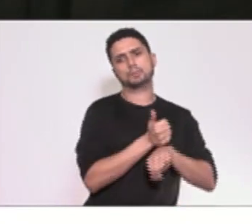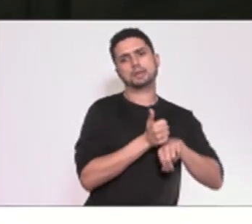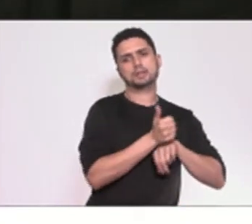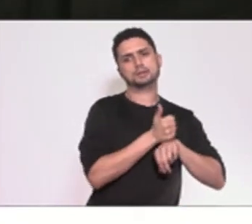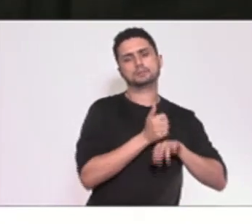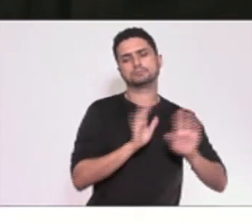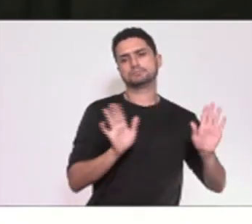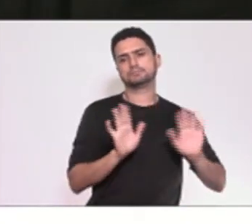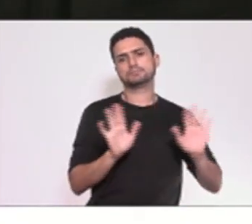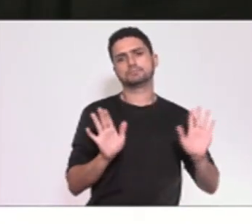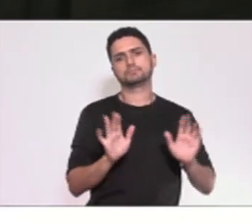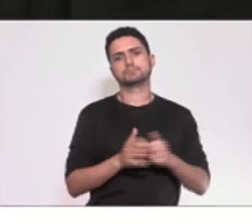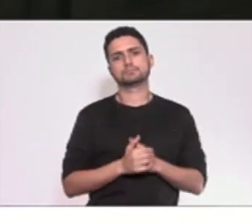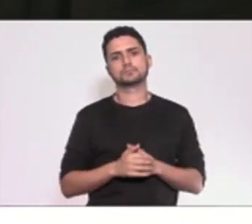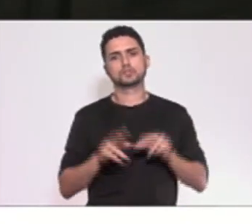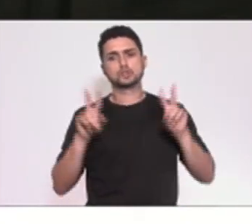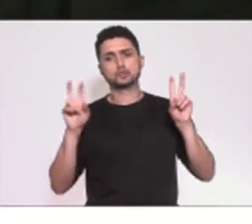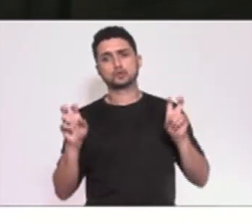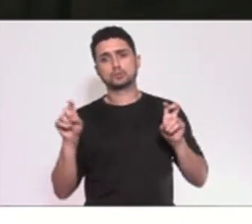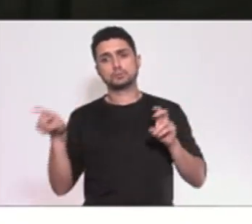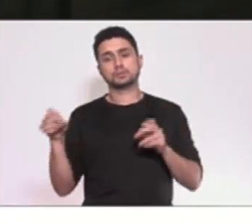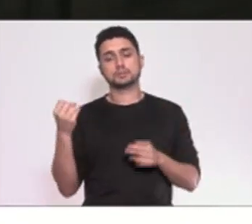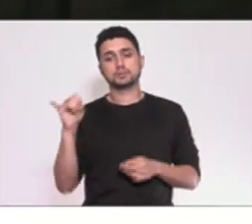relação à inocência ou não